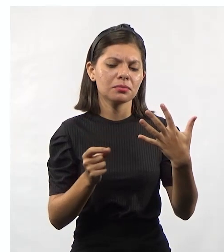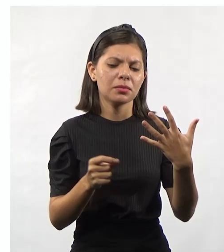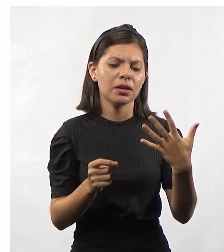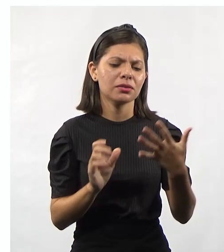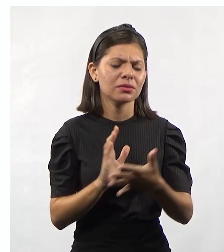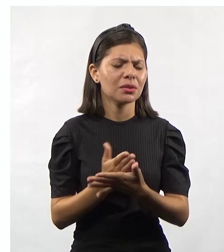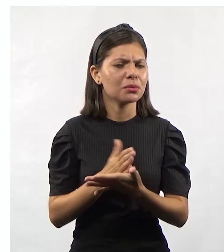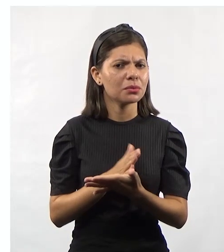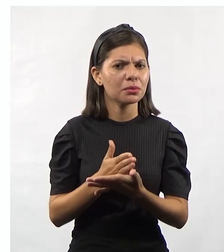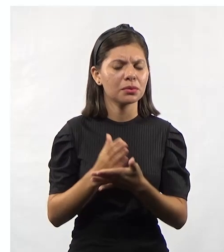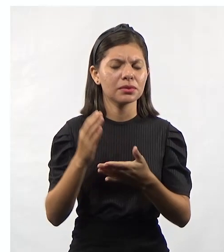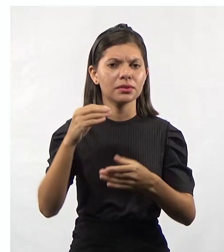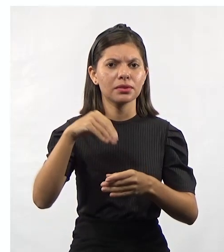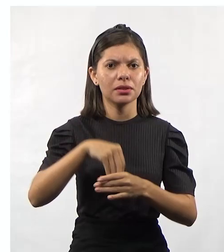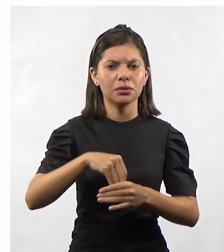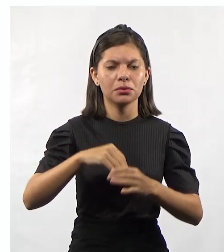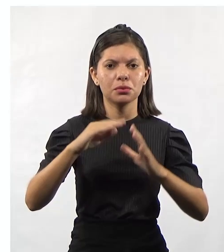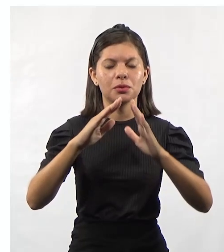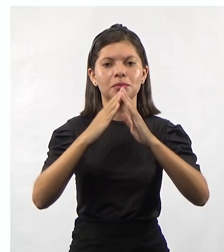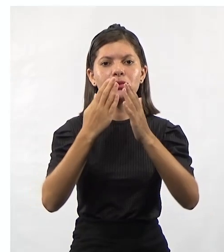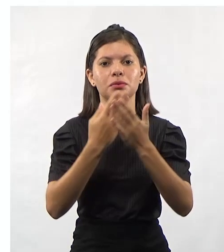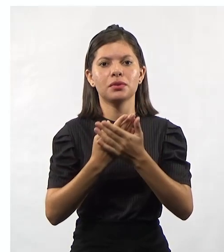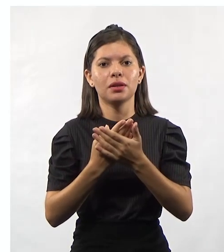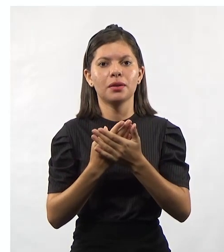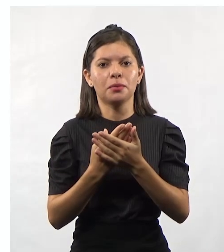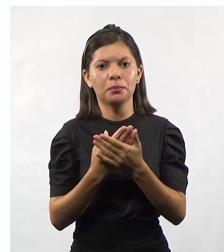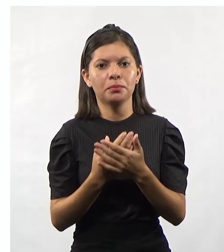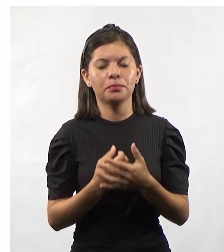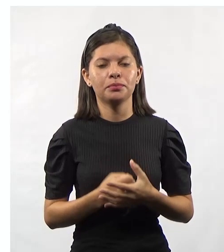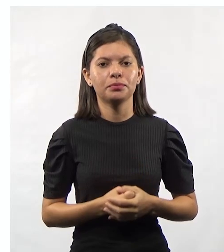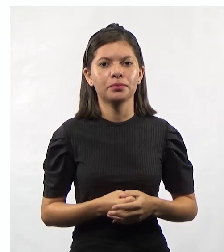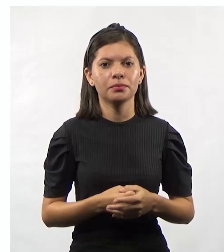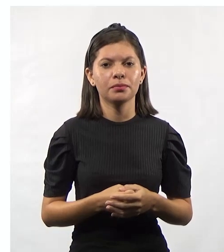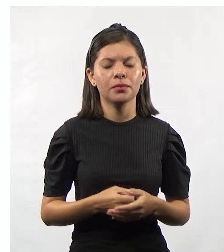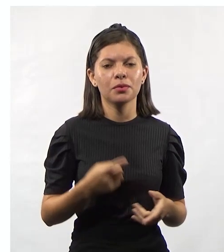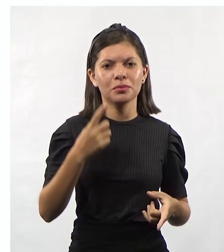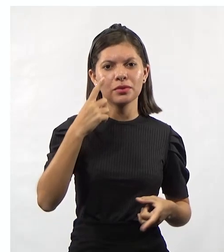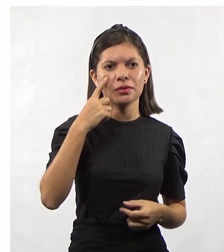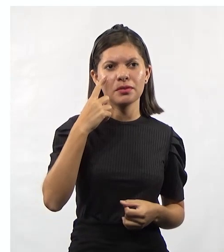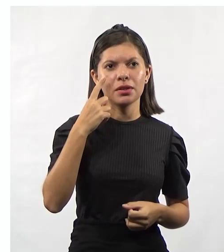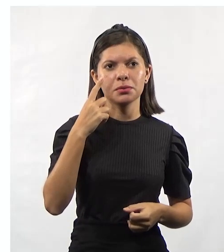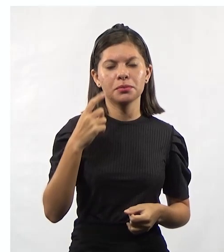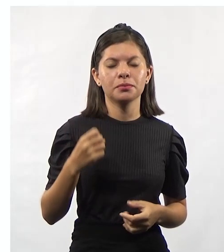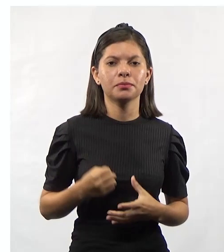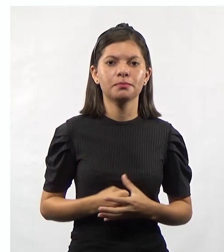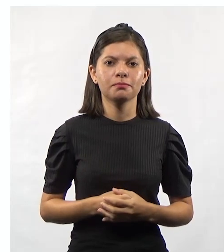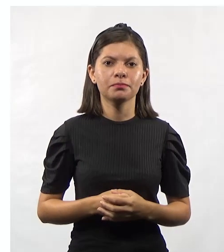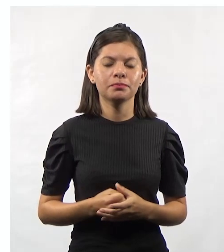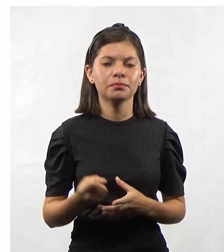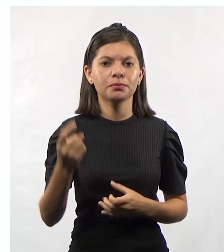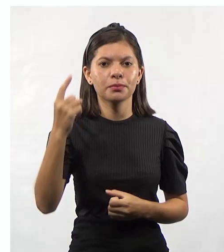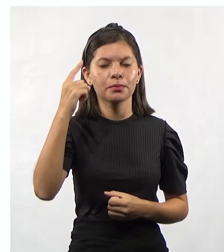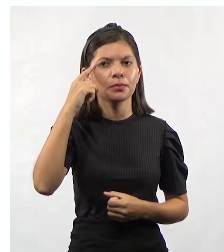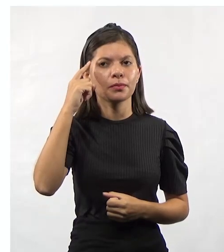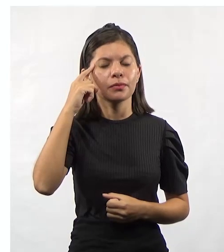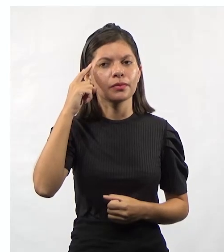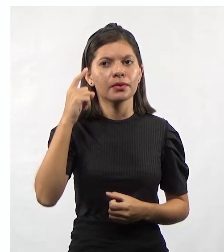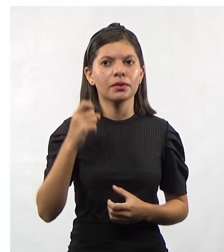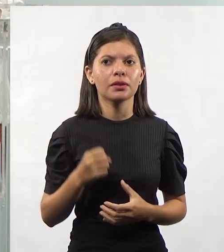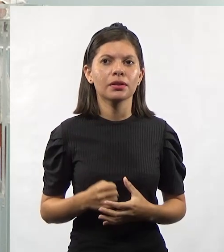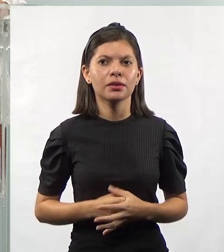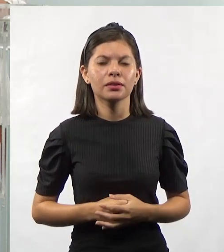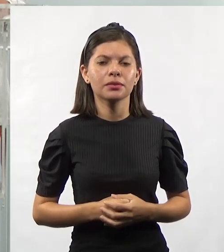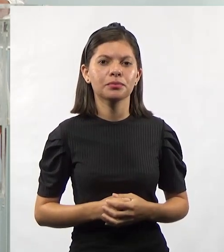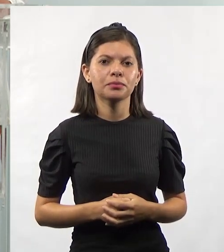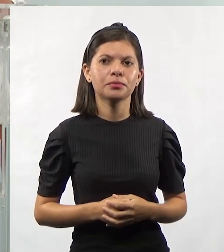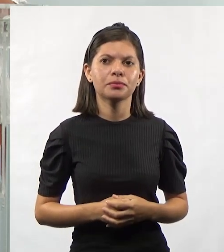alguns aspectos dentro do ambiente escolar que podem e devem ser observados quando a gente pensa aí